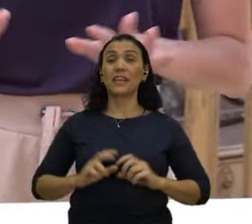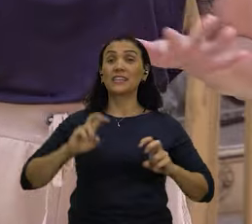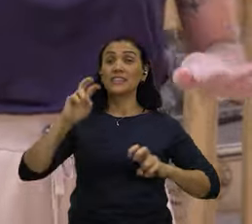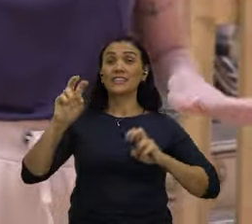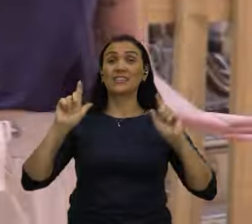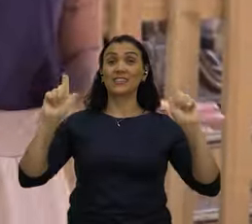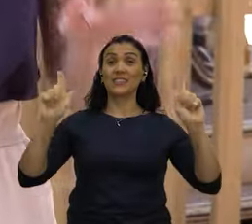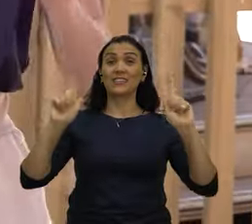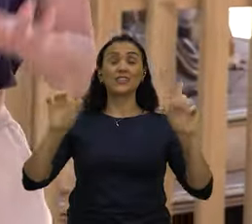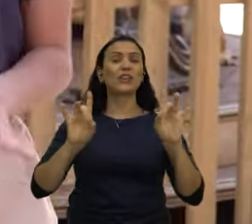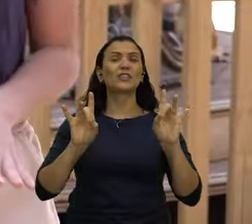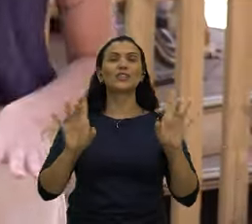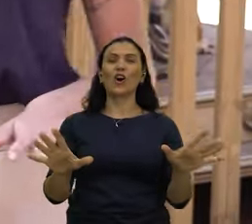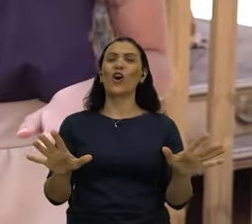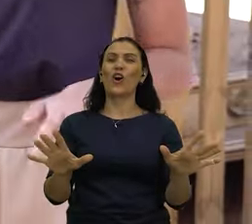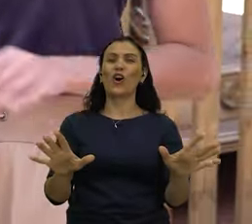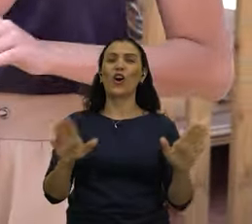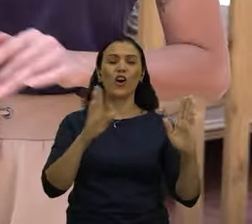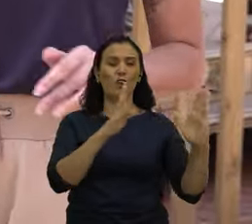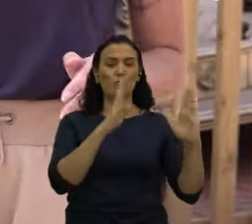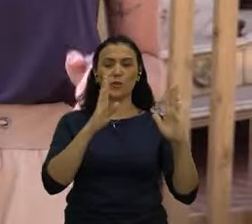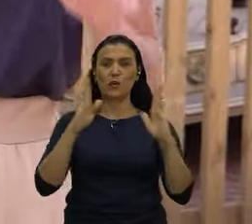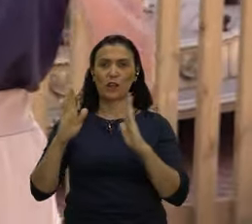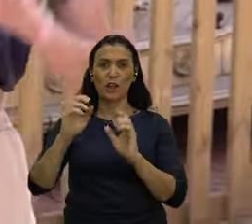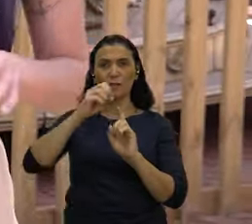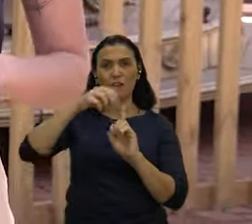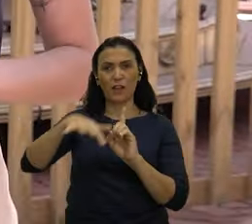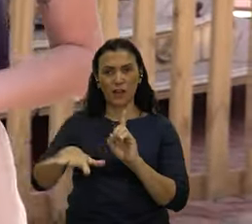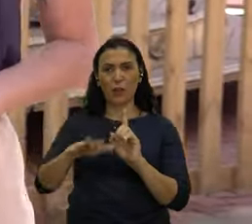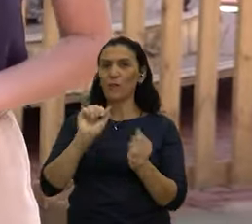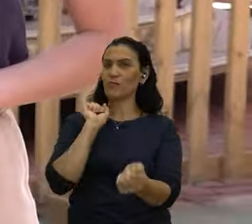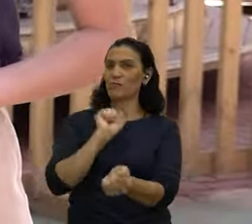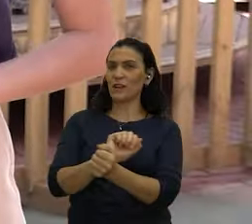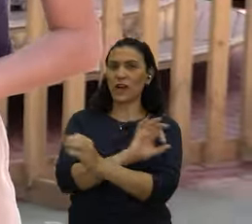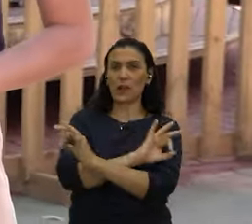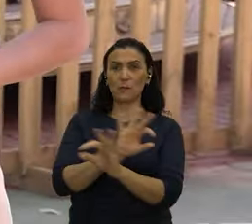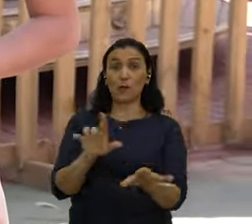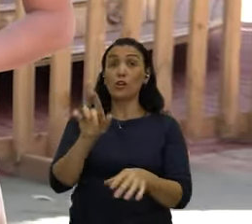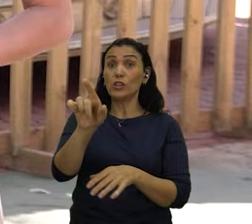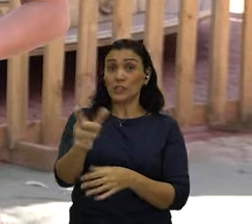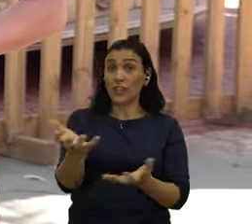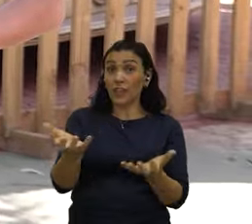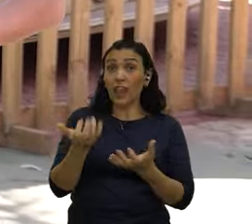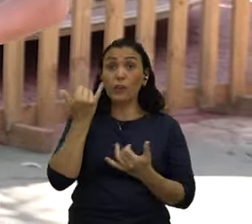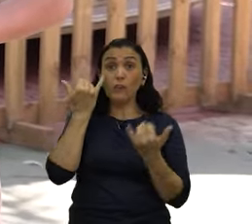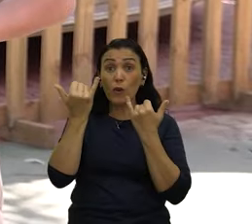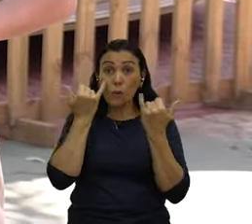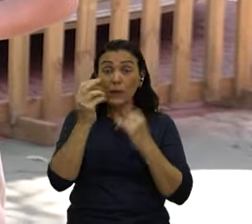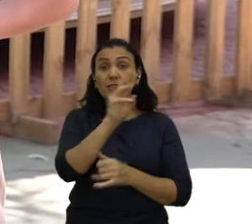E a diversão por hoje é só, pessoal. O programa Farol fica por aqui. Se você perdeu algum